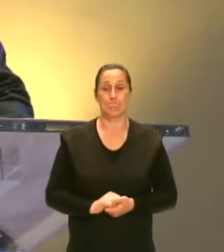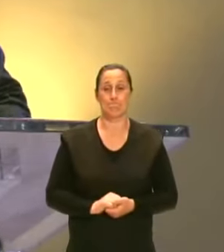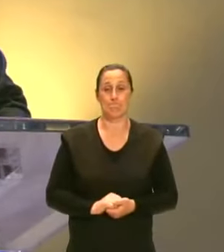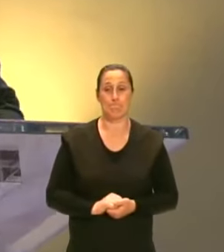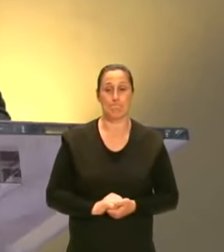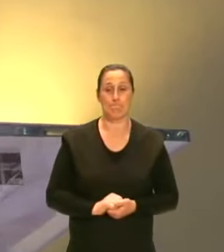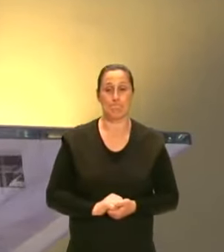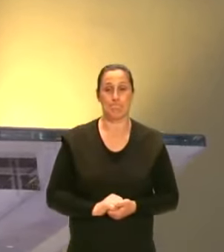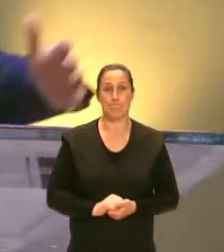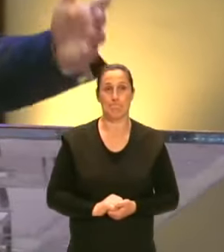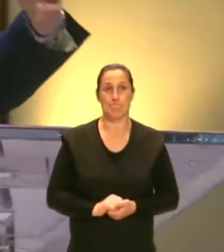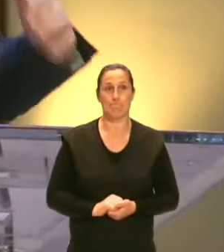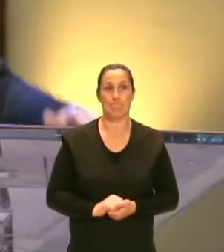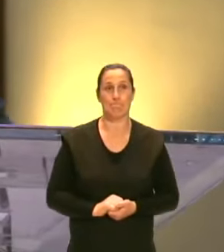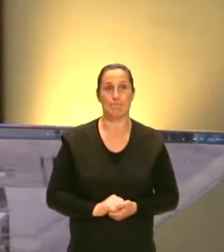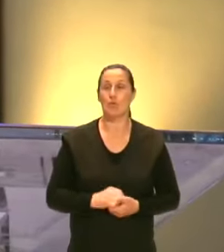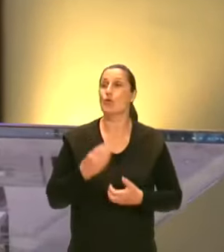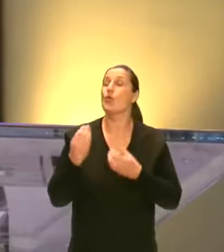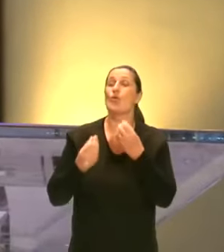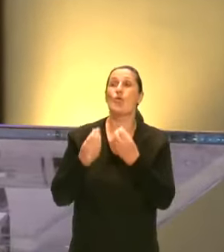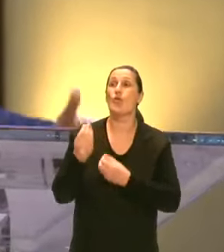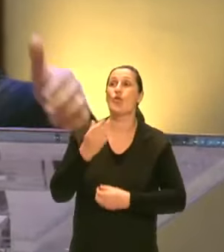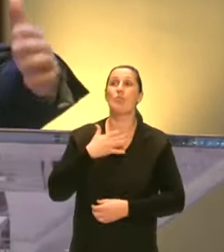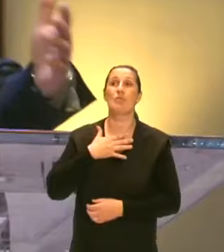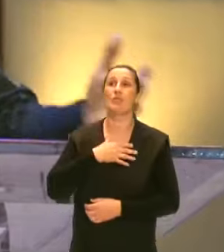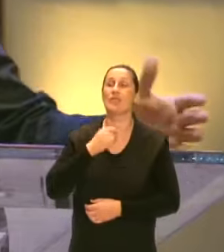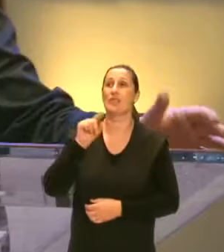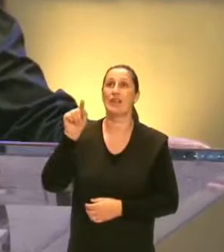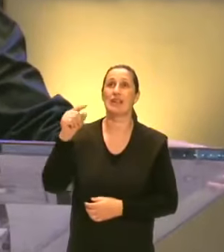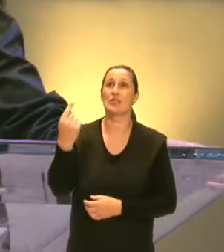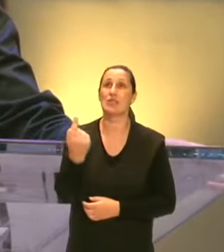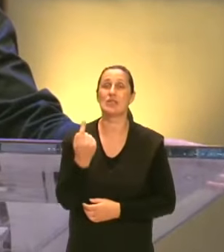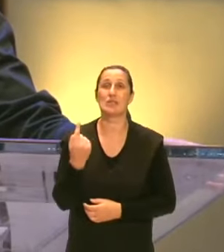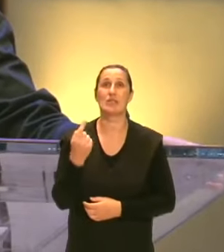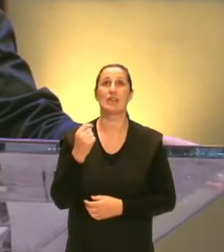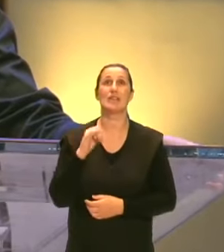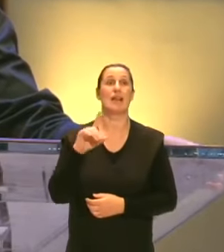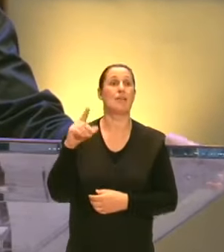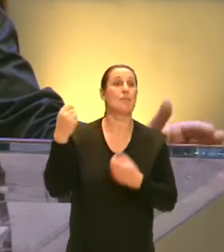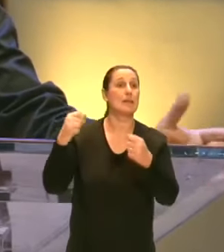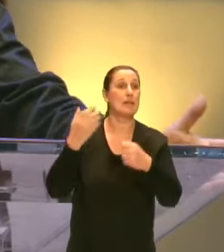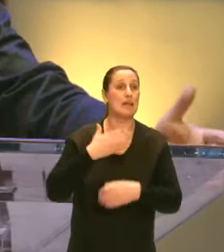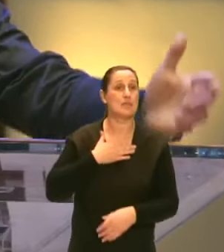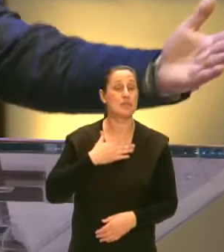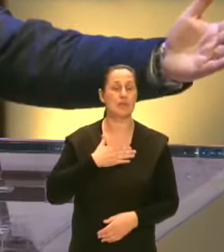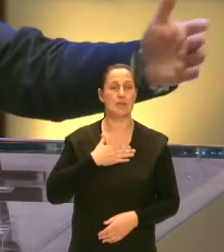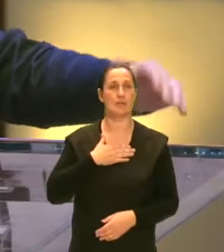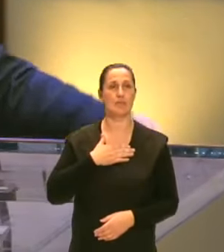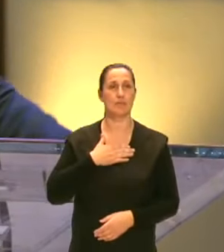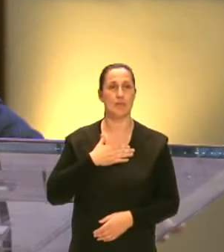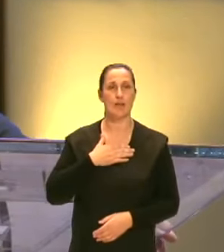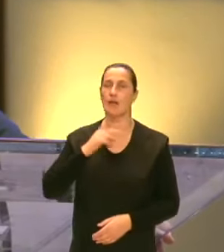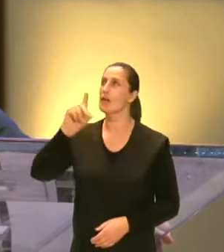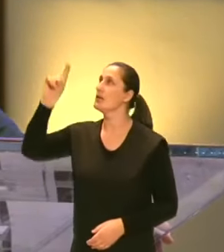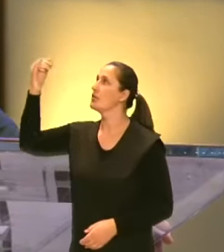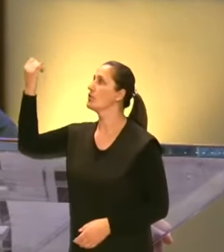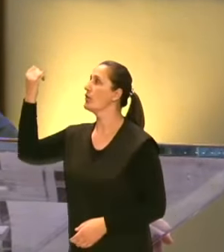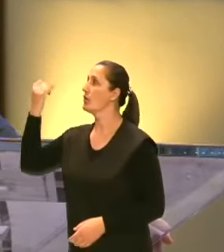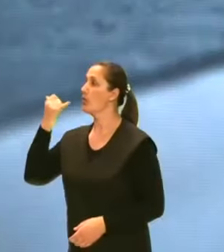cana. Falei: como é que vai ser? E se um deles precisar de mim? E Deus falou: mas não sou eu que